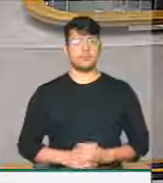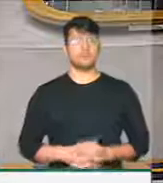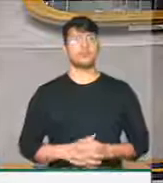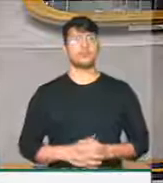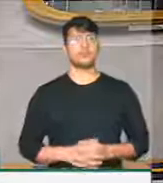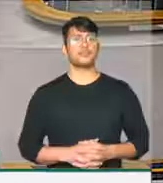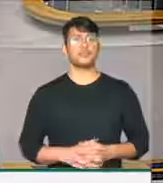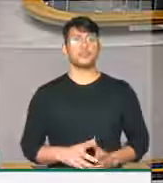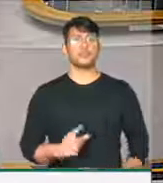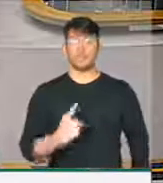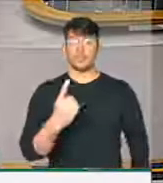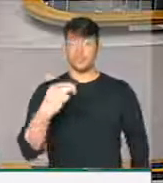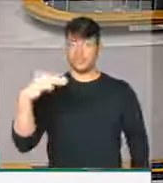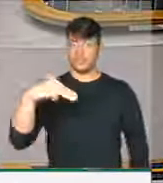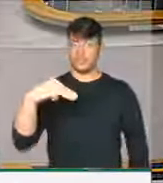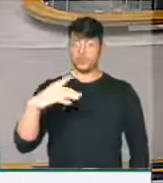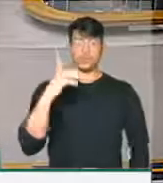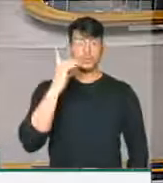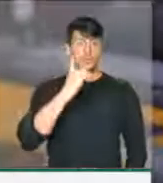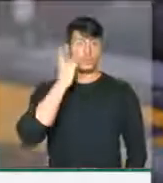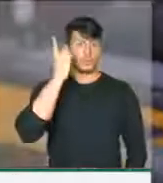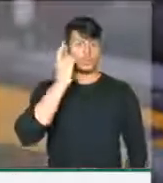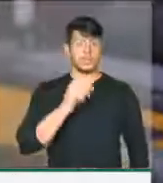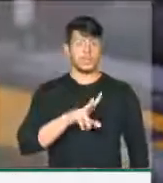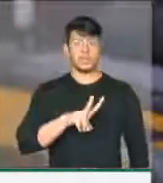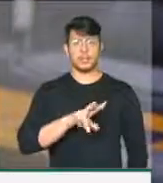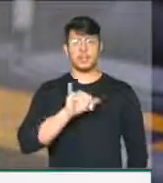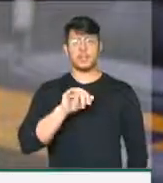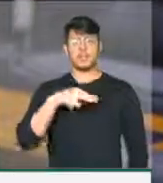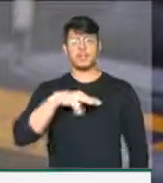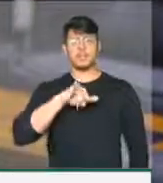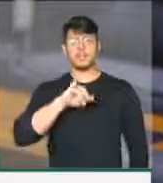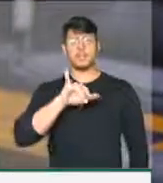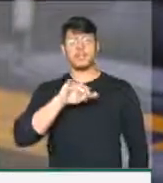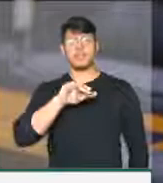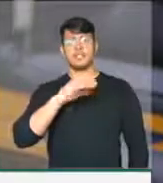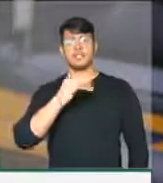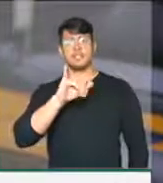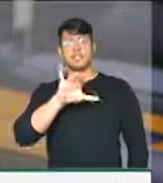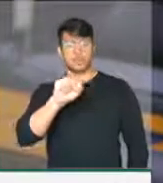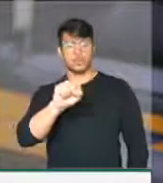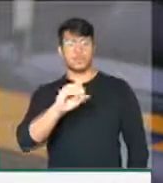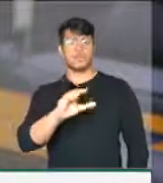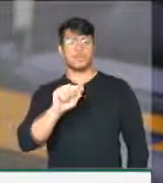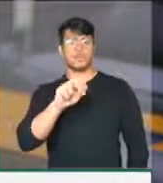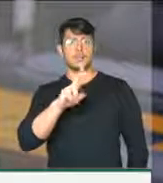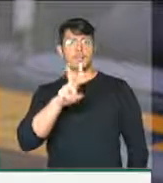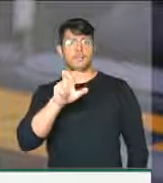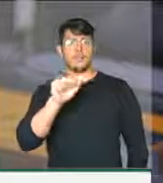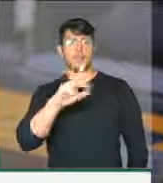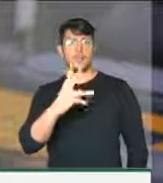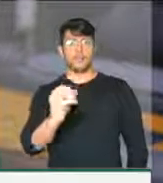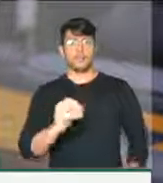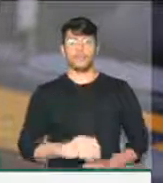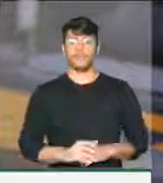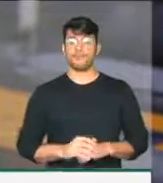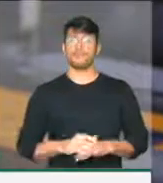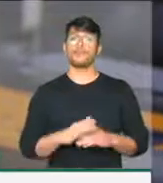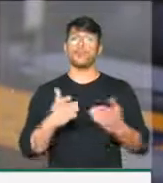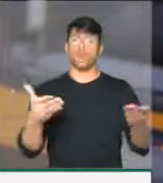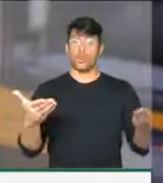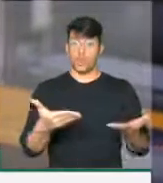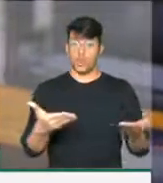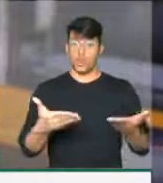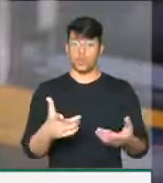Vinicius Carvalho. Obrigado, meu presidente. Olha, hoje a cidade de Peruíbe está completando 61